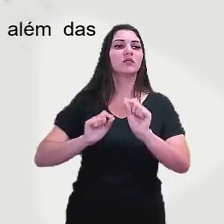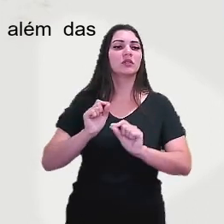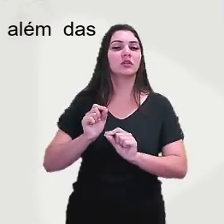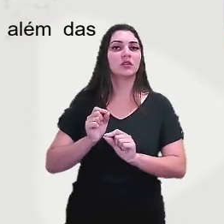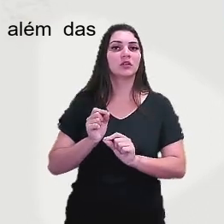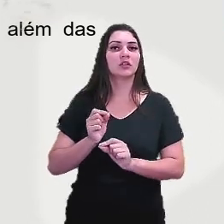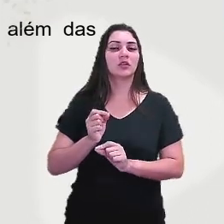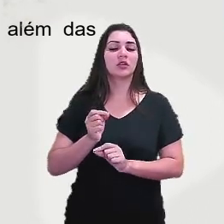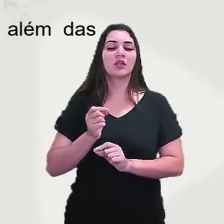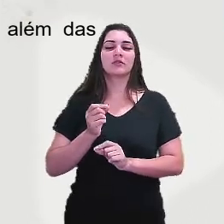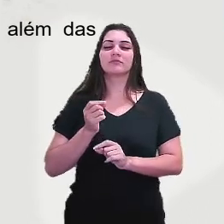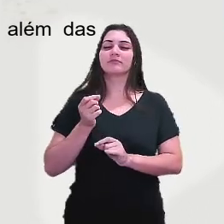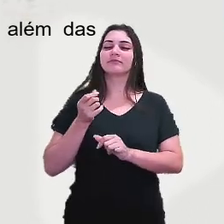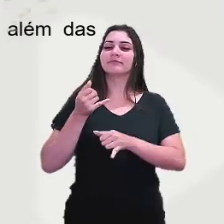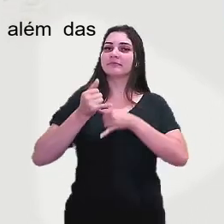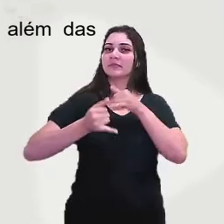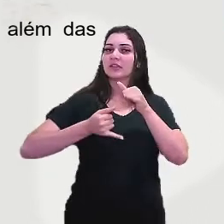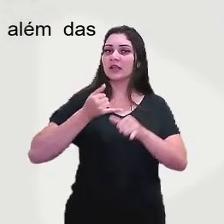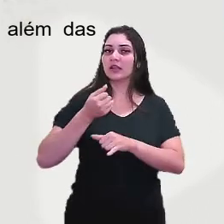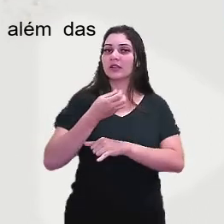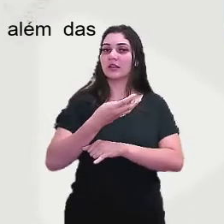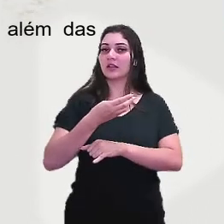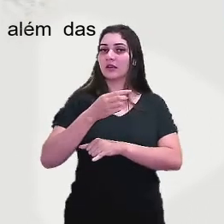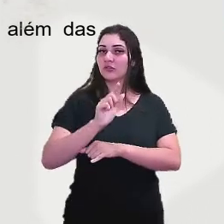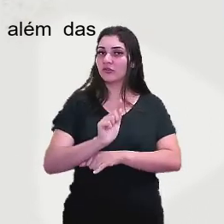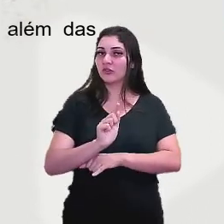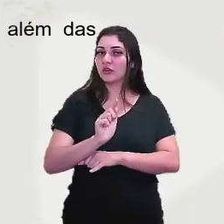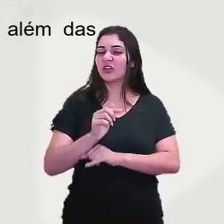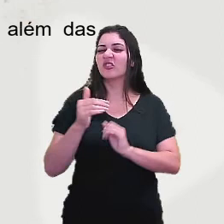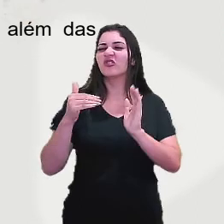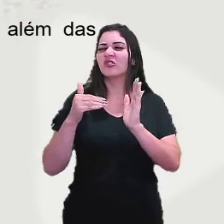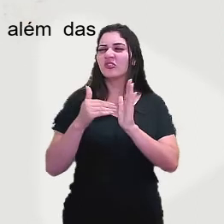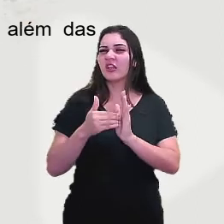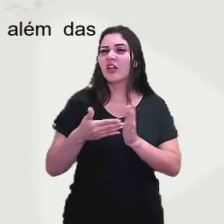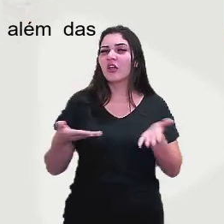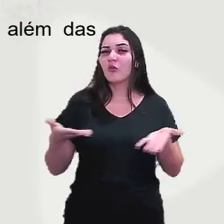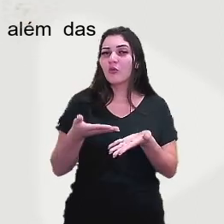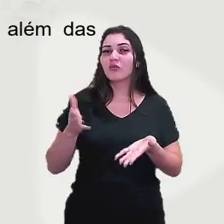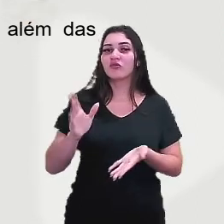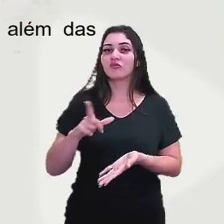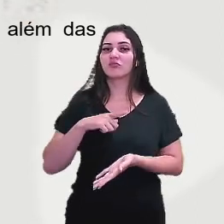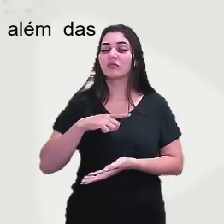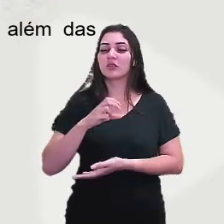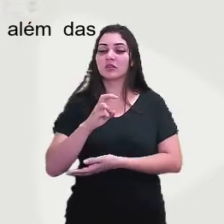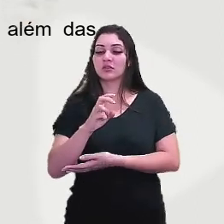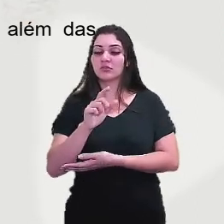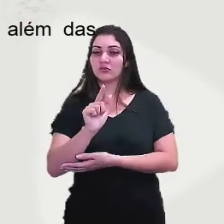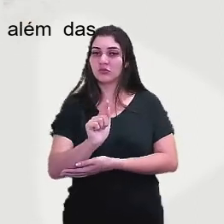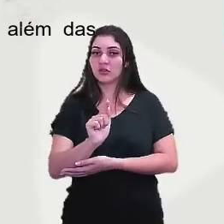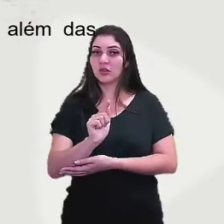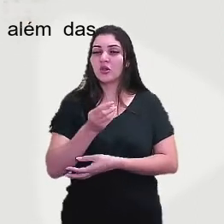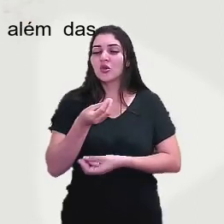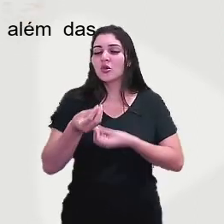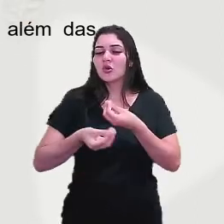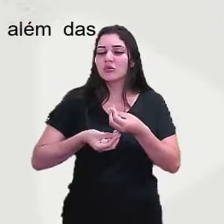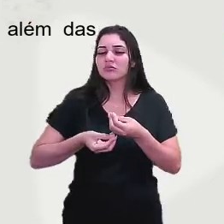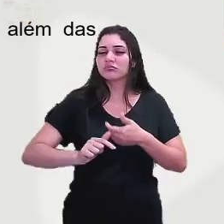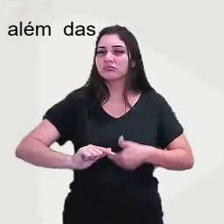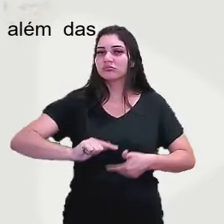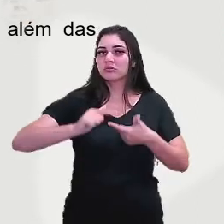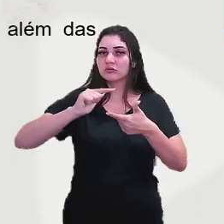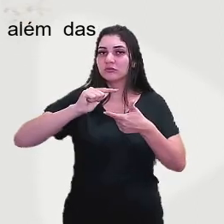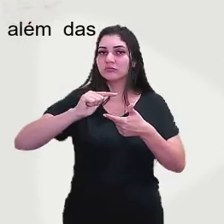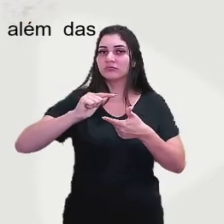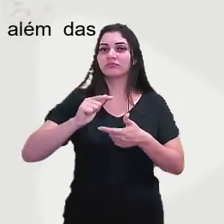internet 3G, hoje já é 4G e já está no 5G. Veja como as coisas evoluem em um curto período de tempo.